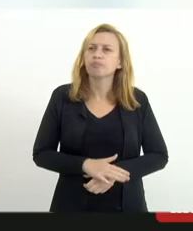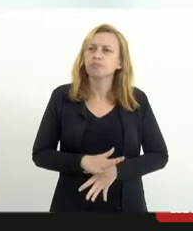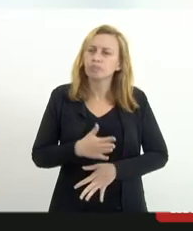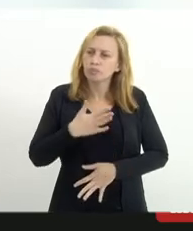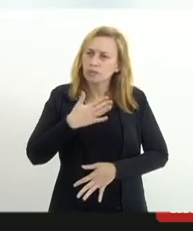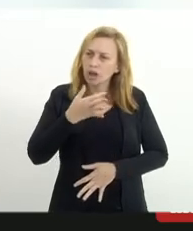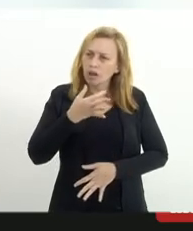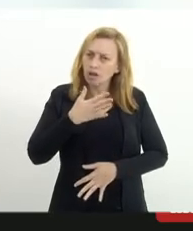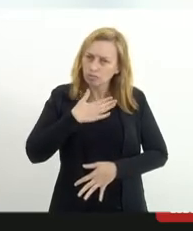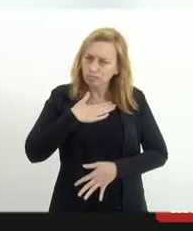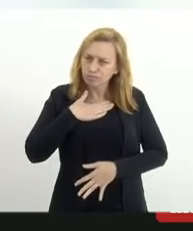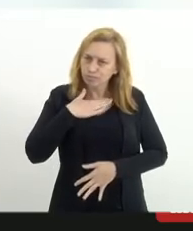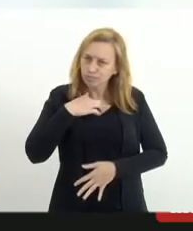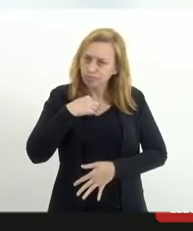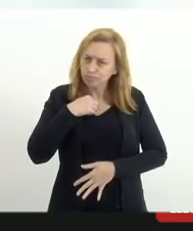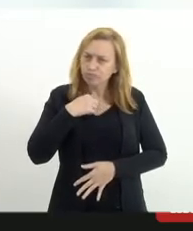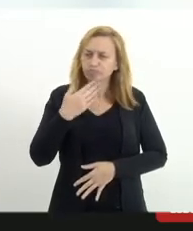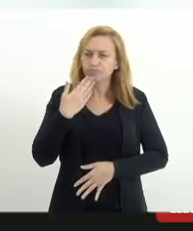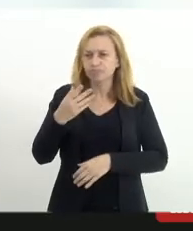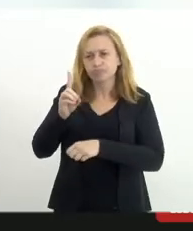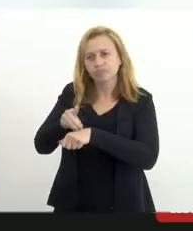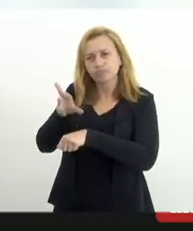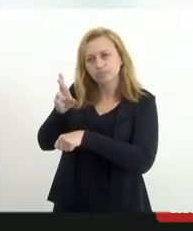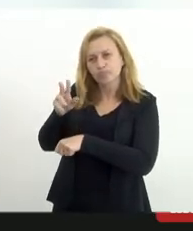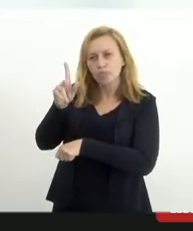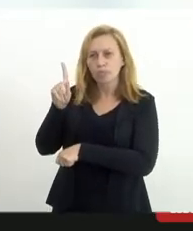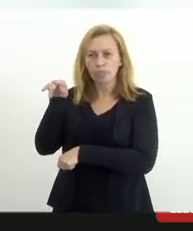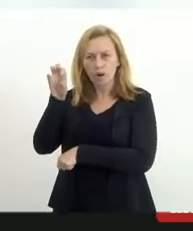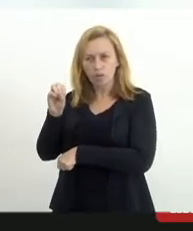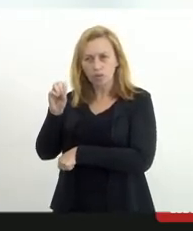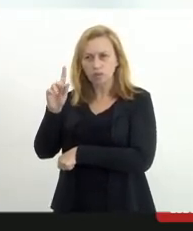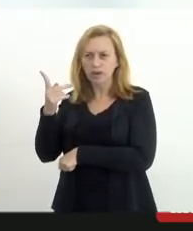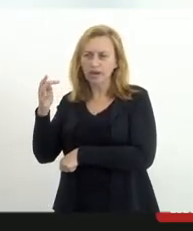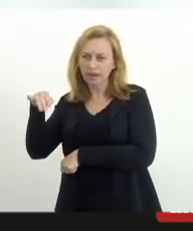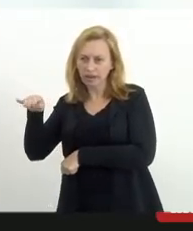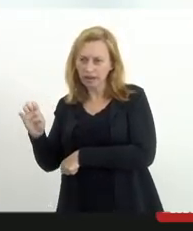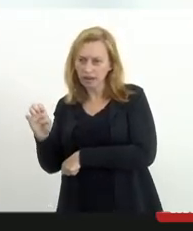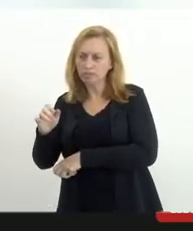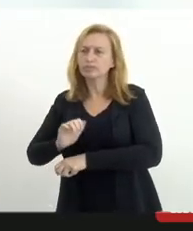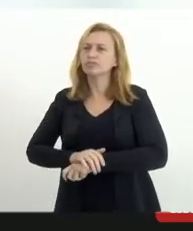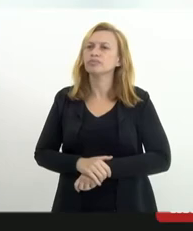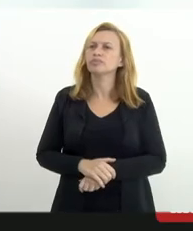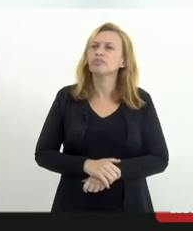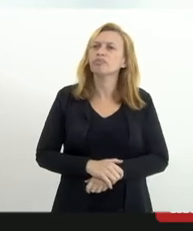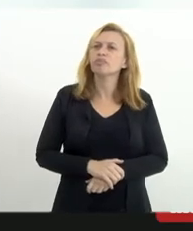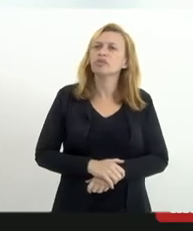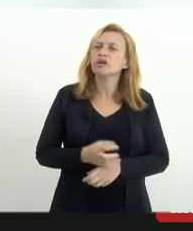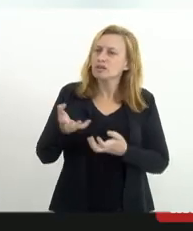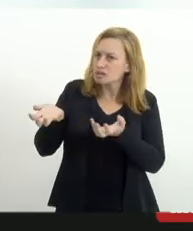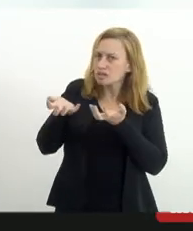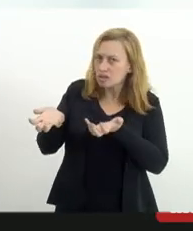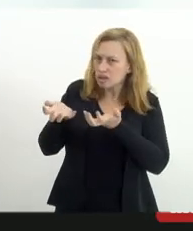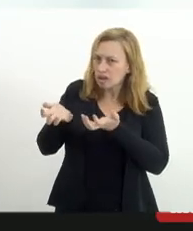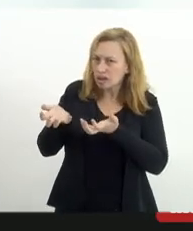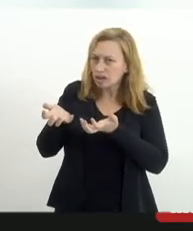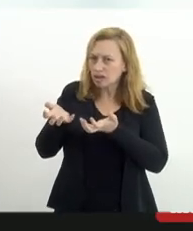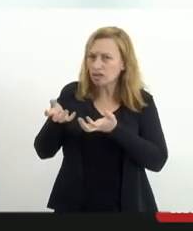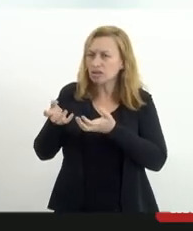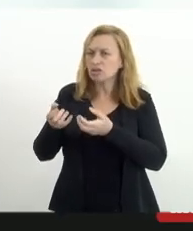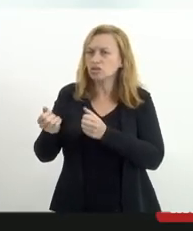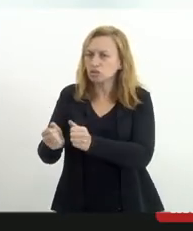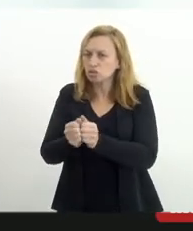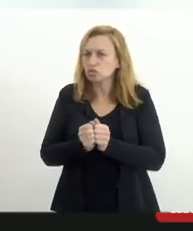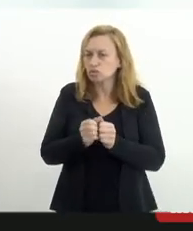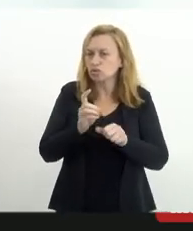arguo ao doutor Paulo Henrique se ele quer trazer, o doutor